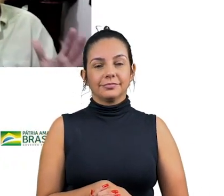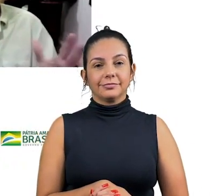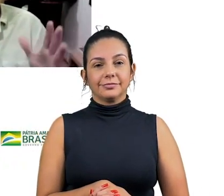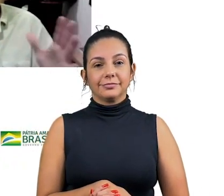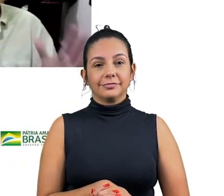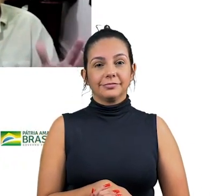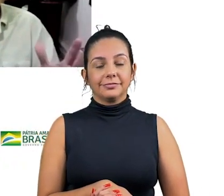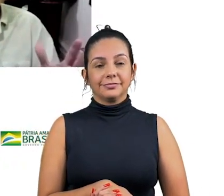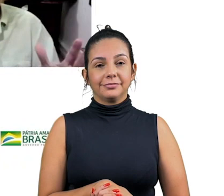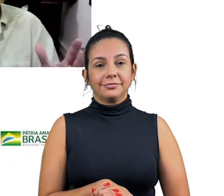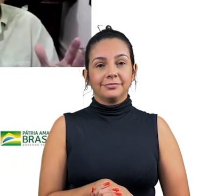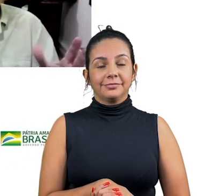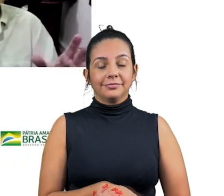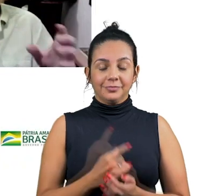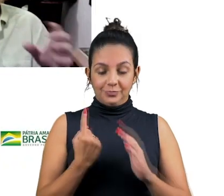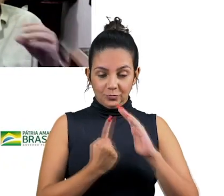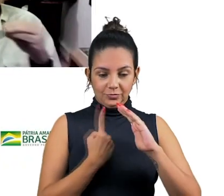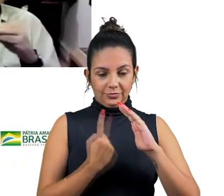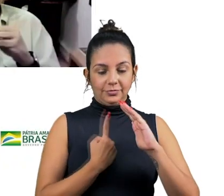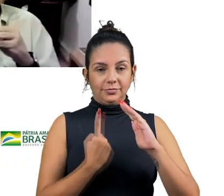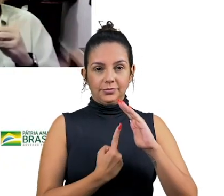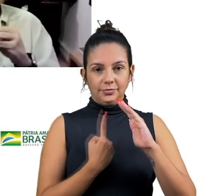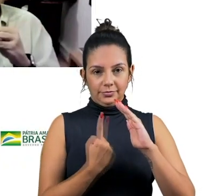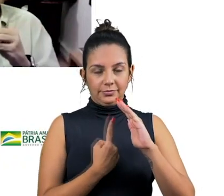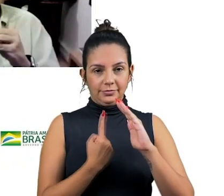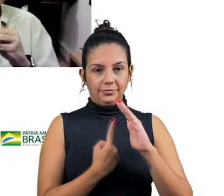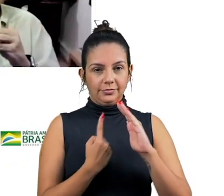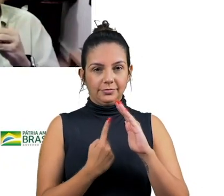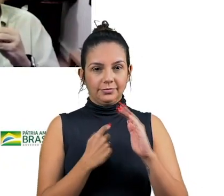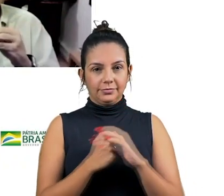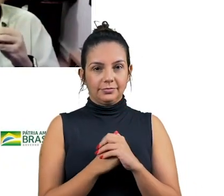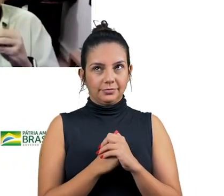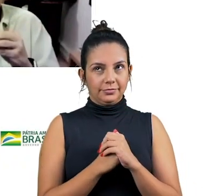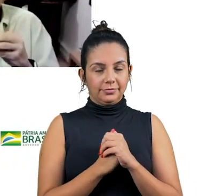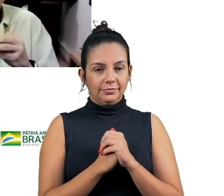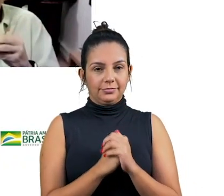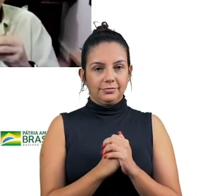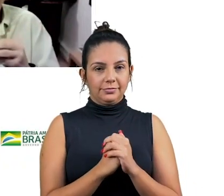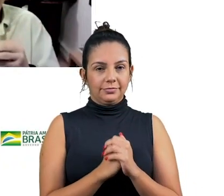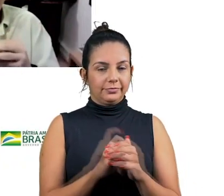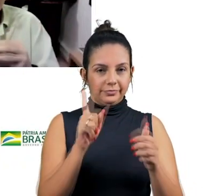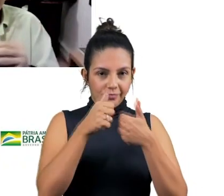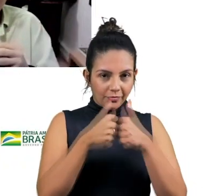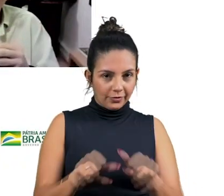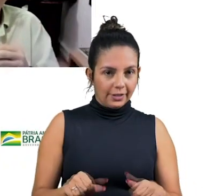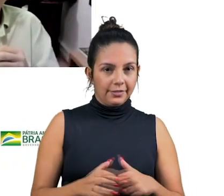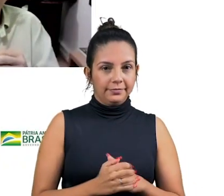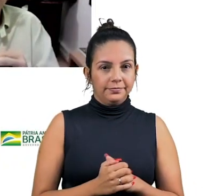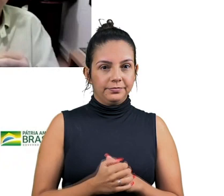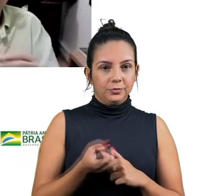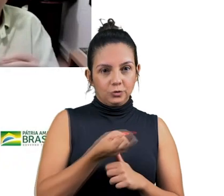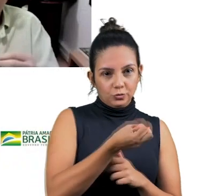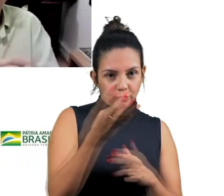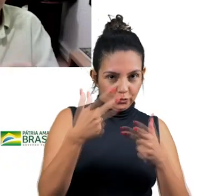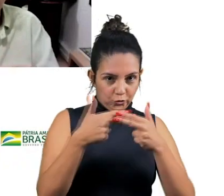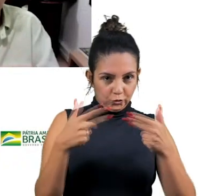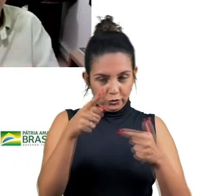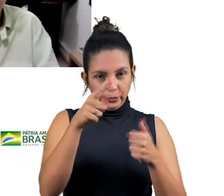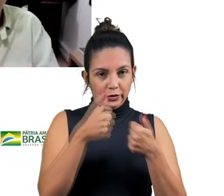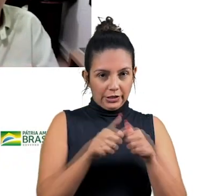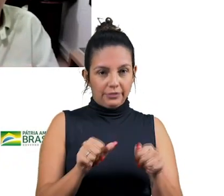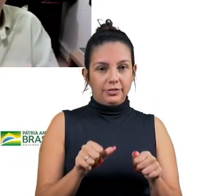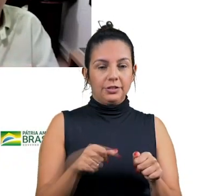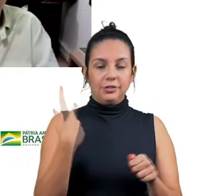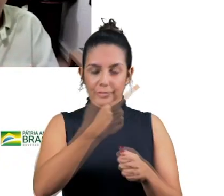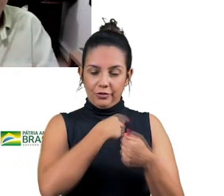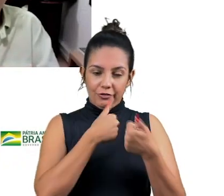você tá isolado, né? Você não está, portanto, a quantidade de coisas que você, por mais